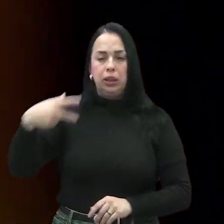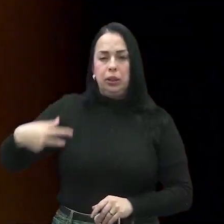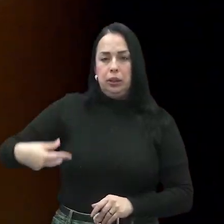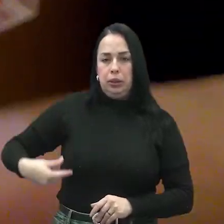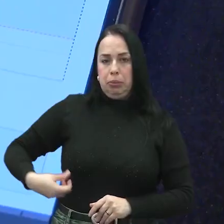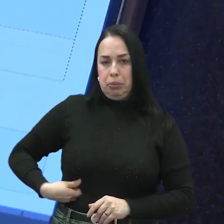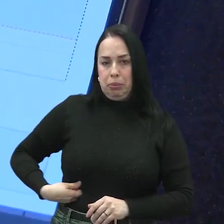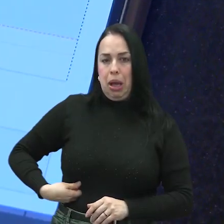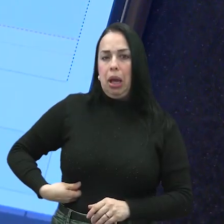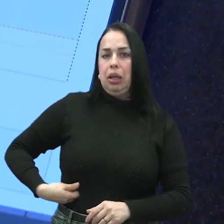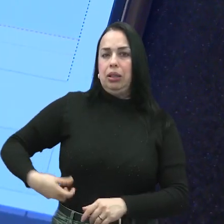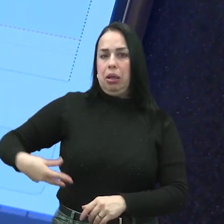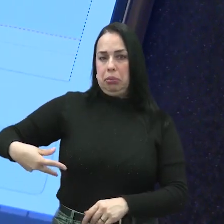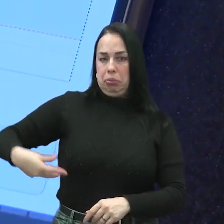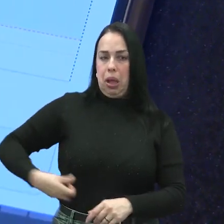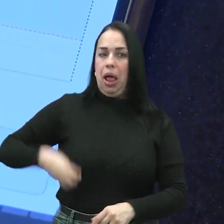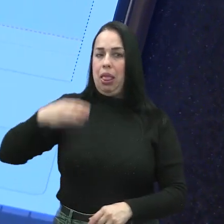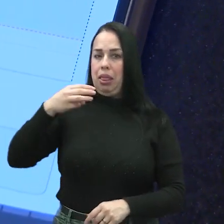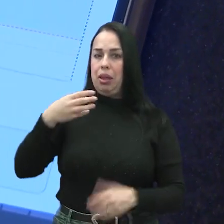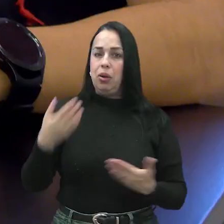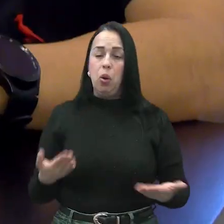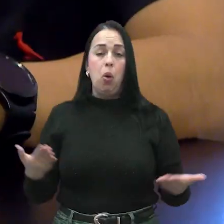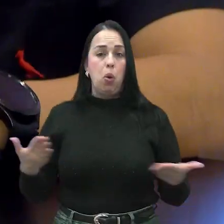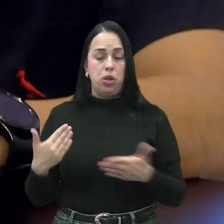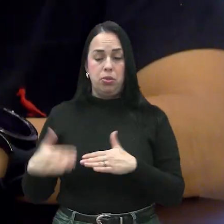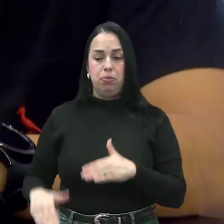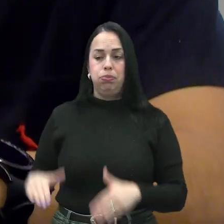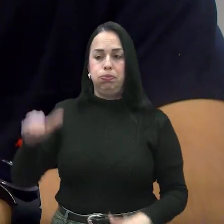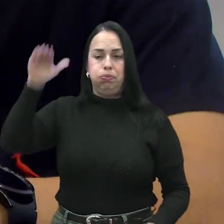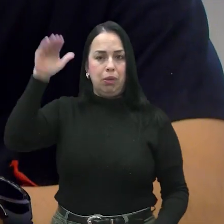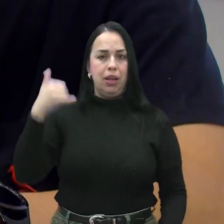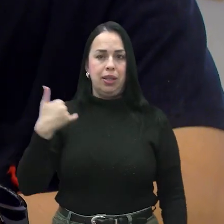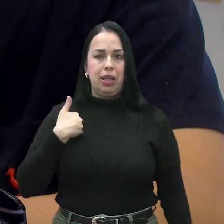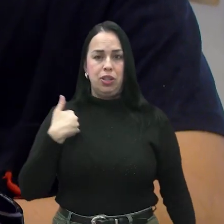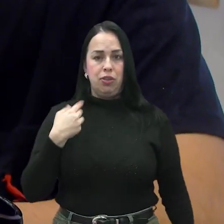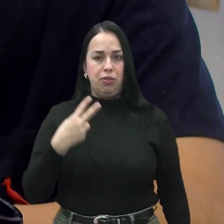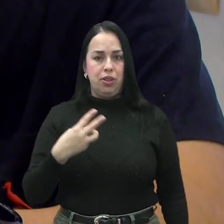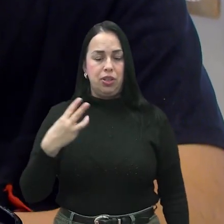aplicação de insulina e controle da glicemia. Hoje, aos